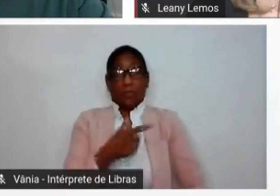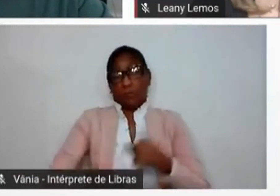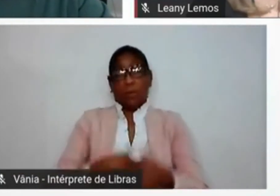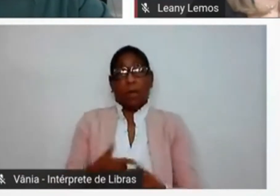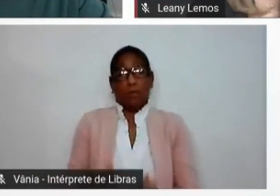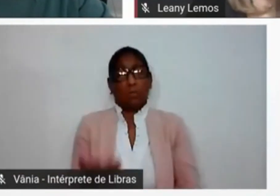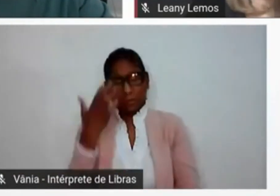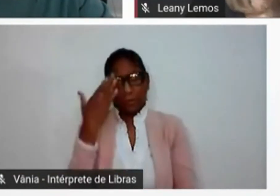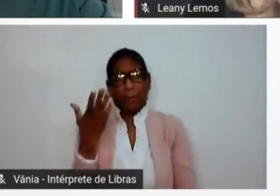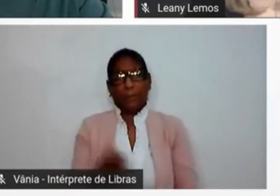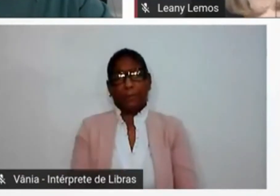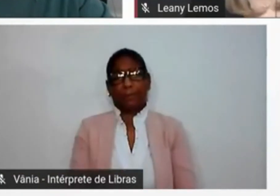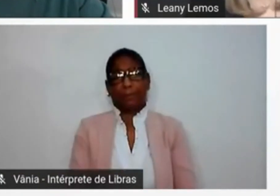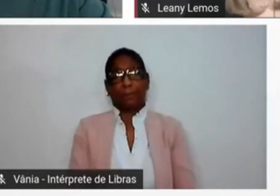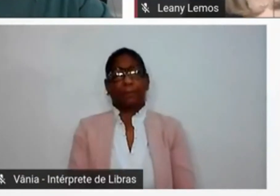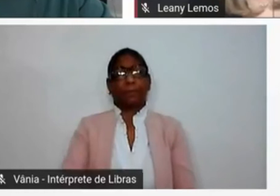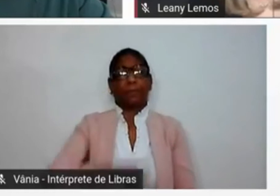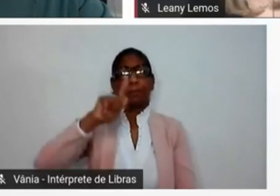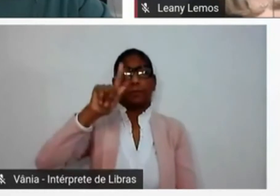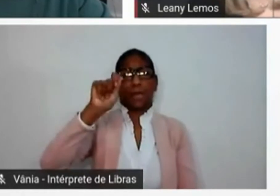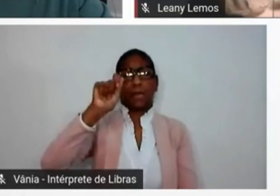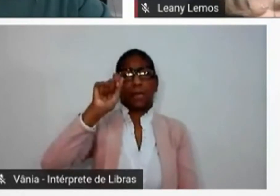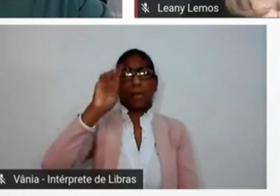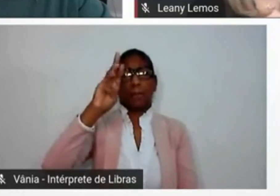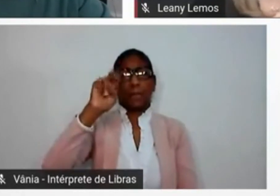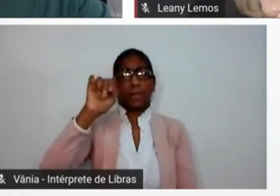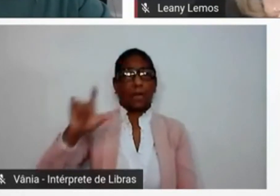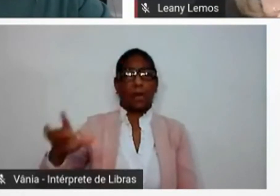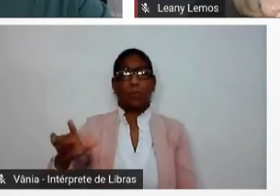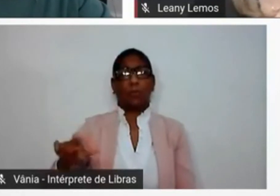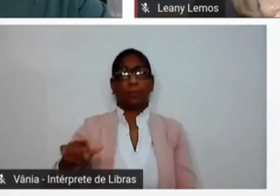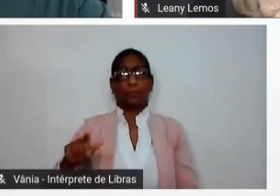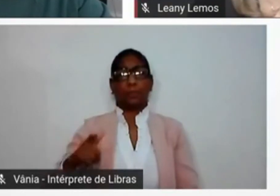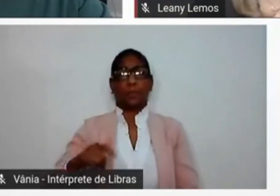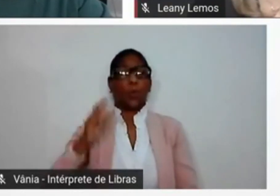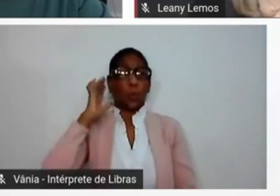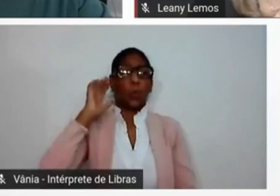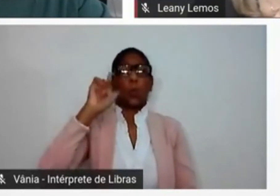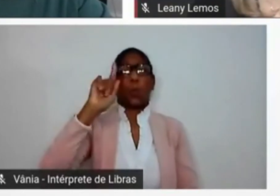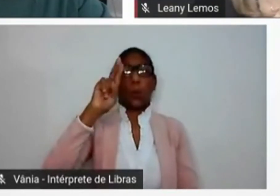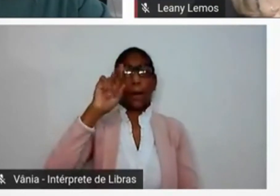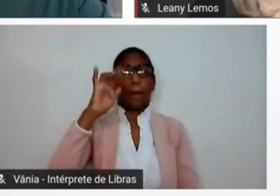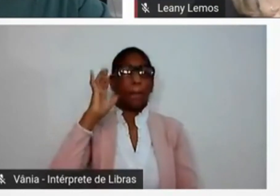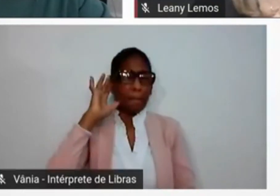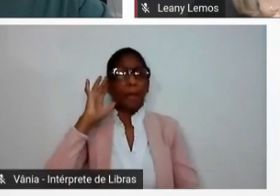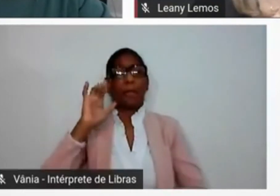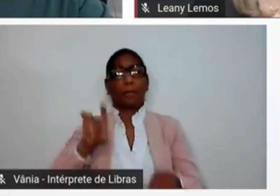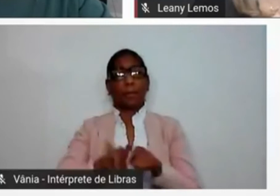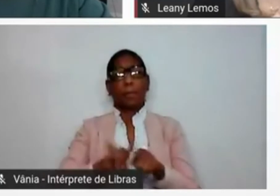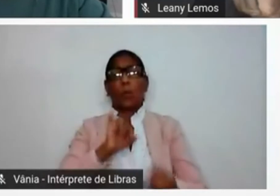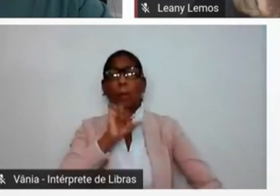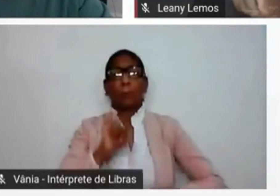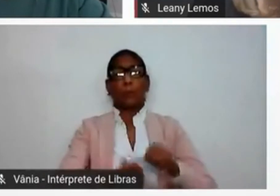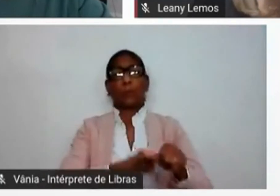estado. O Gabriel Jacobsen, da Rádio Gaúcha, pergunta: o que mudou no cenário da pandemia no Rio Grande do Sul que leva